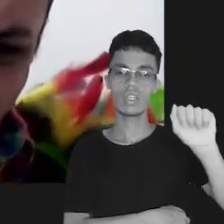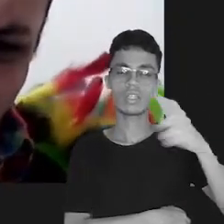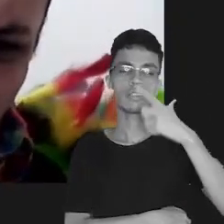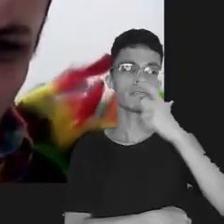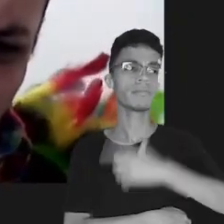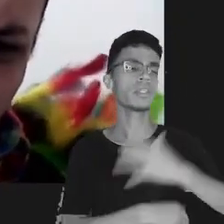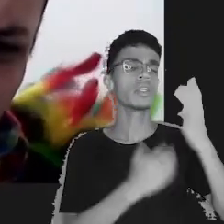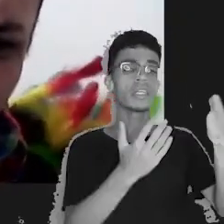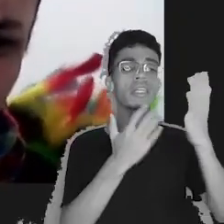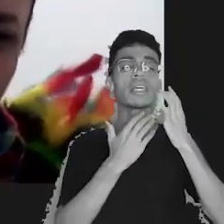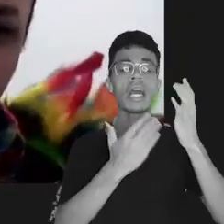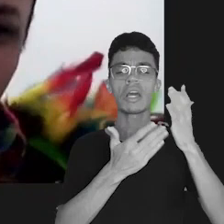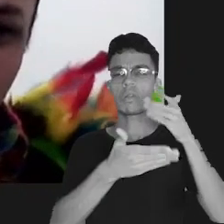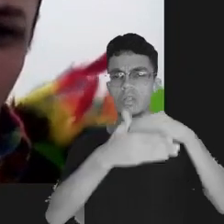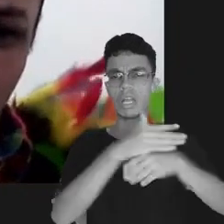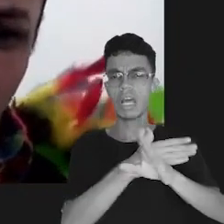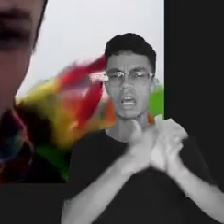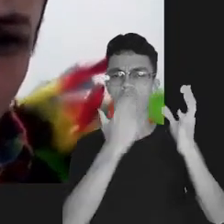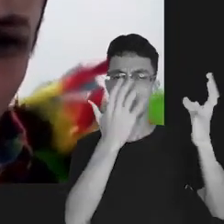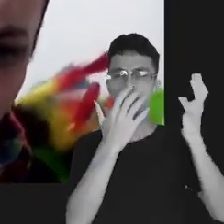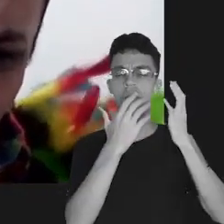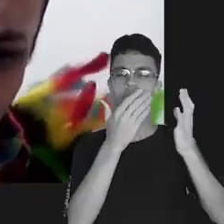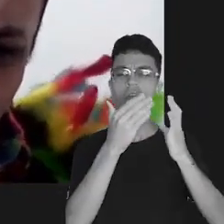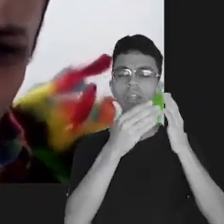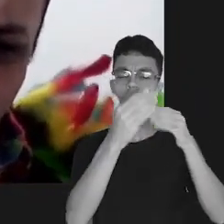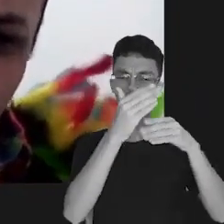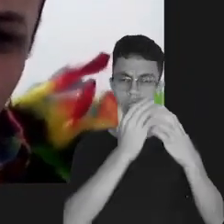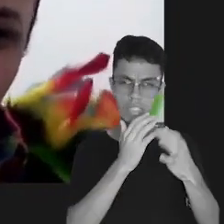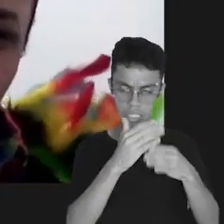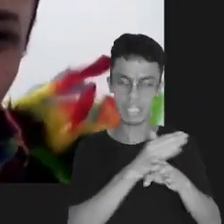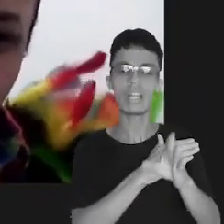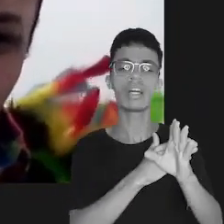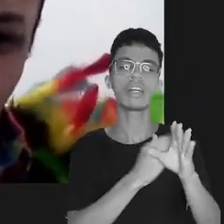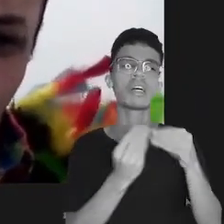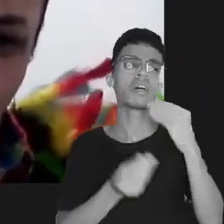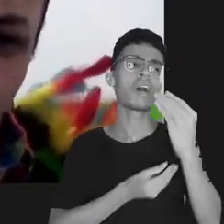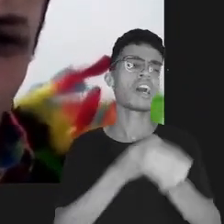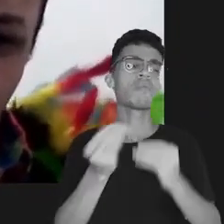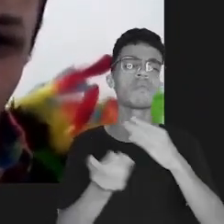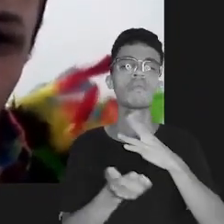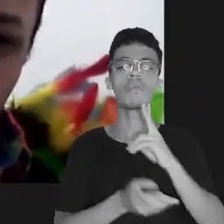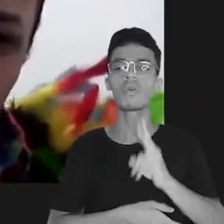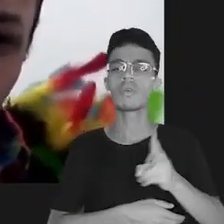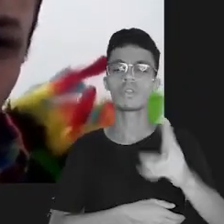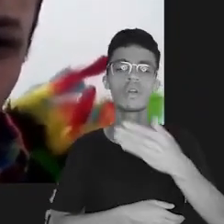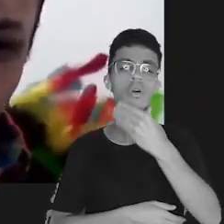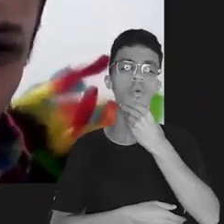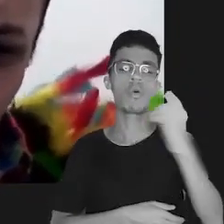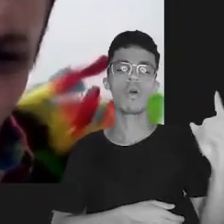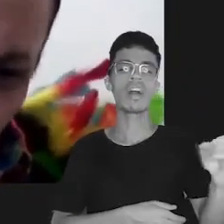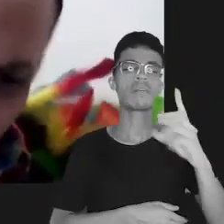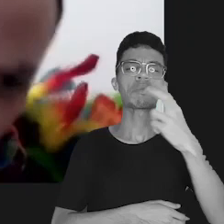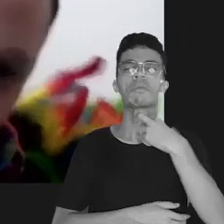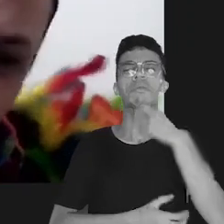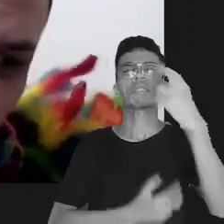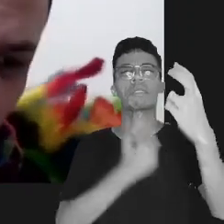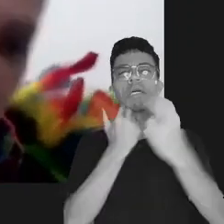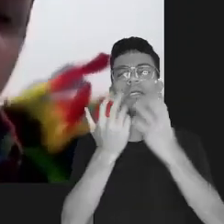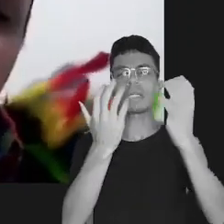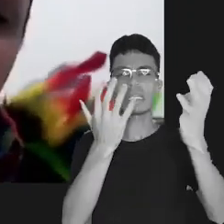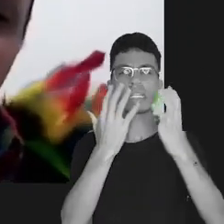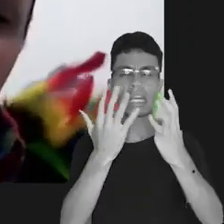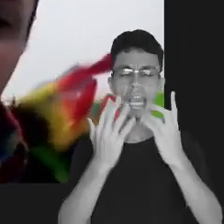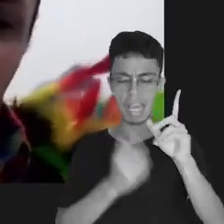Eu quero entrar! Eu quero entrar! Mas é impossível continuarmos com esse homem a gritar.